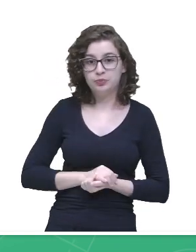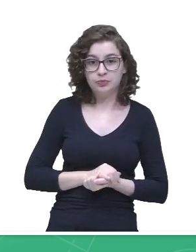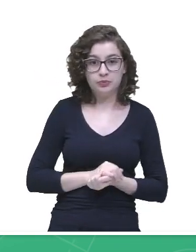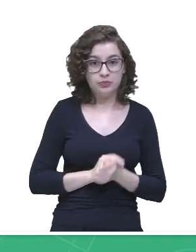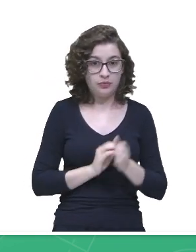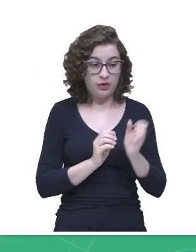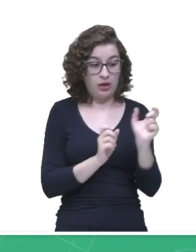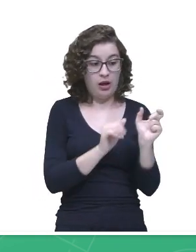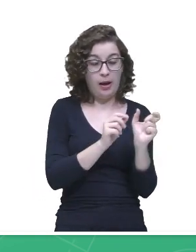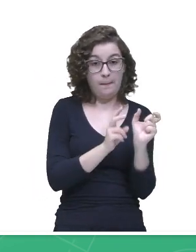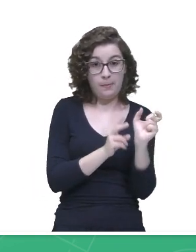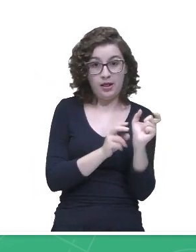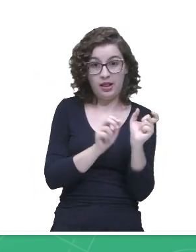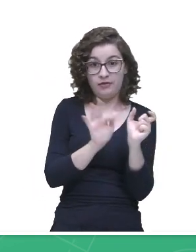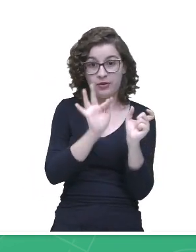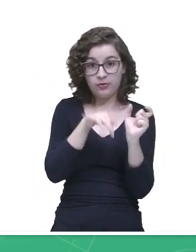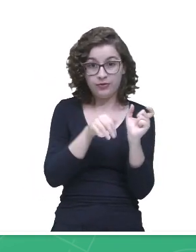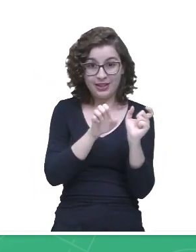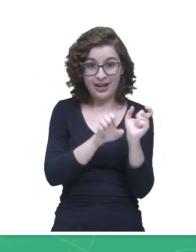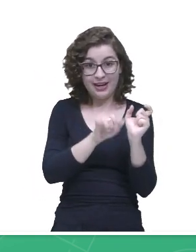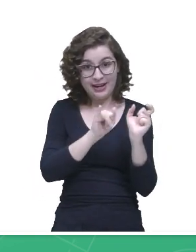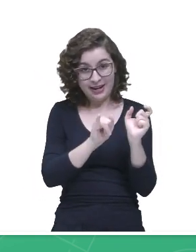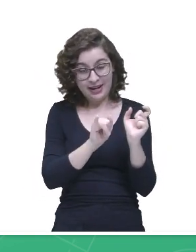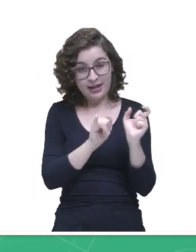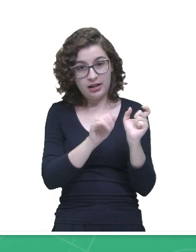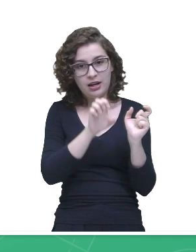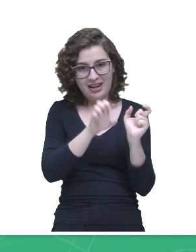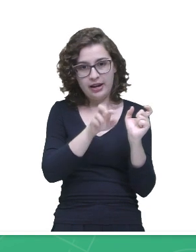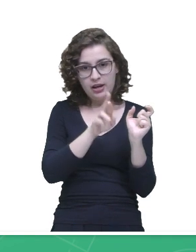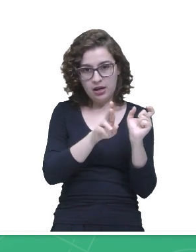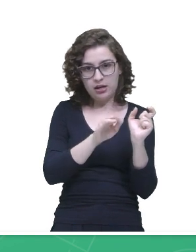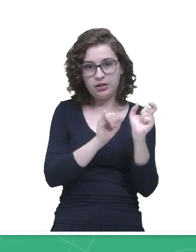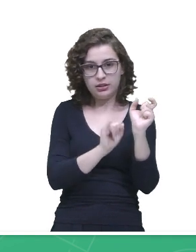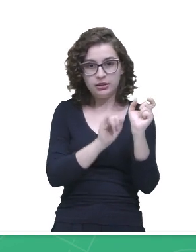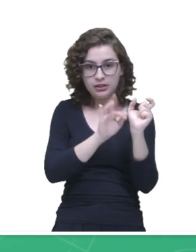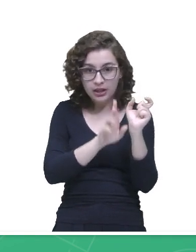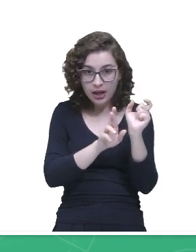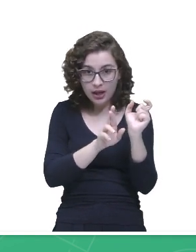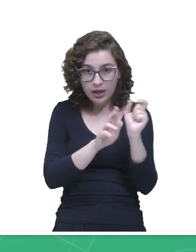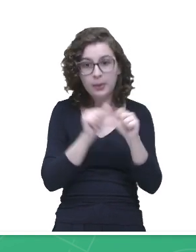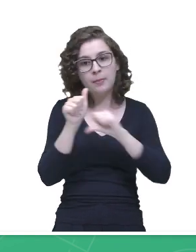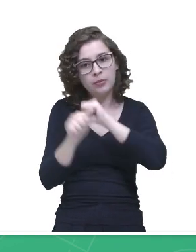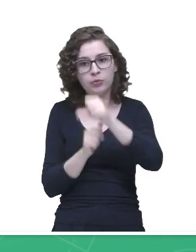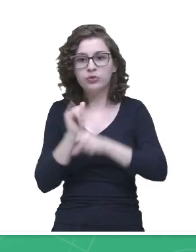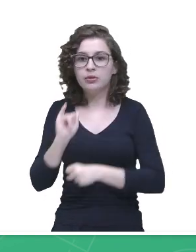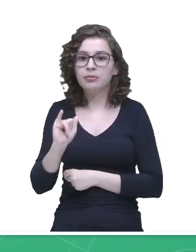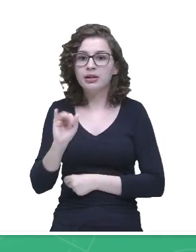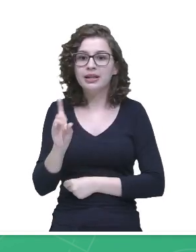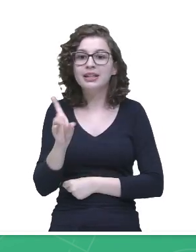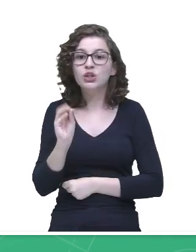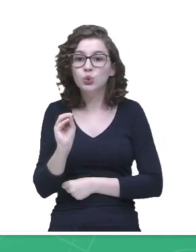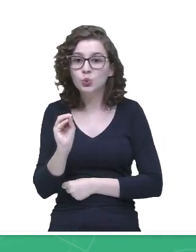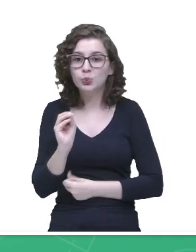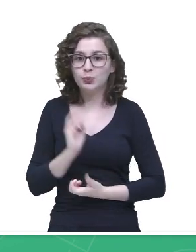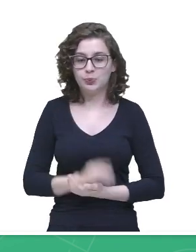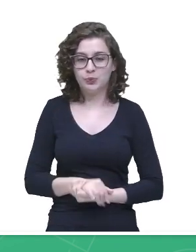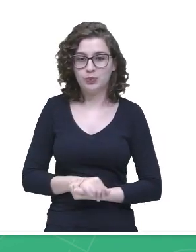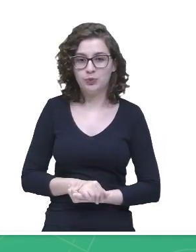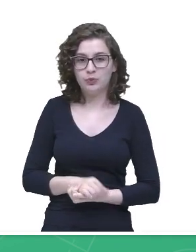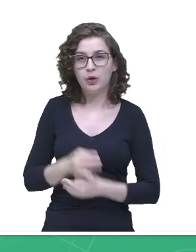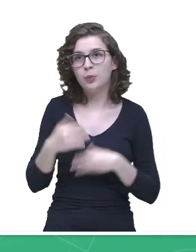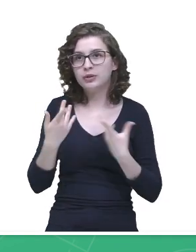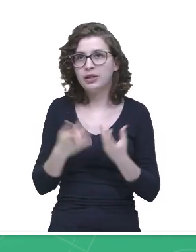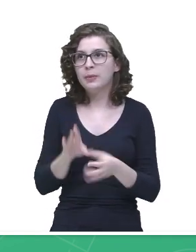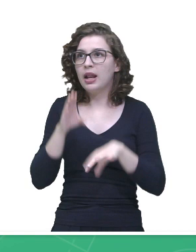ER ou IR, o particípio sempre vai ser ido. No português também. Veja, no português, cantar, cantado,